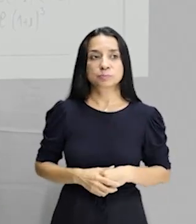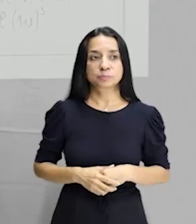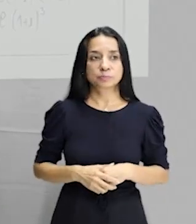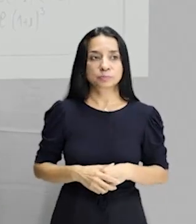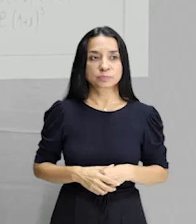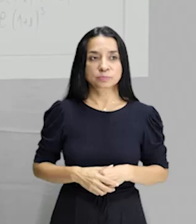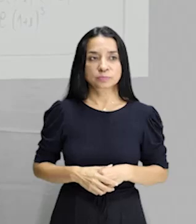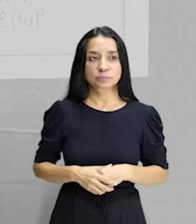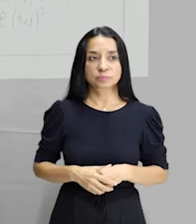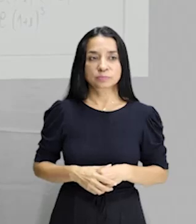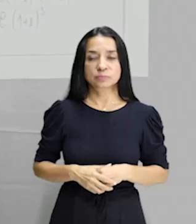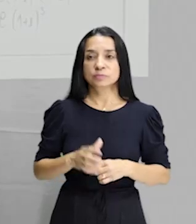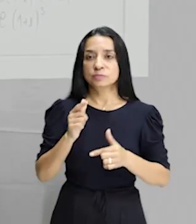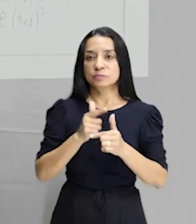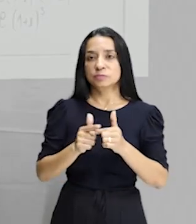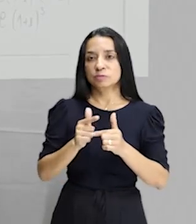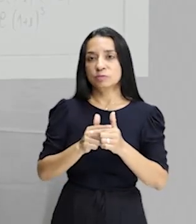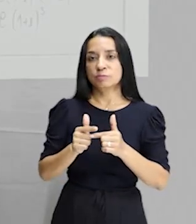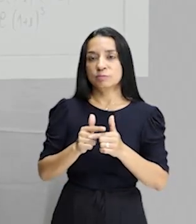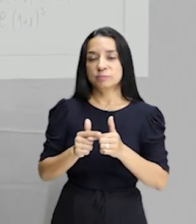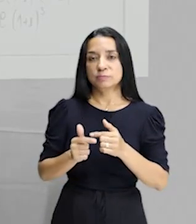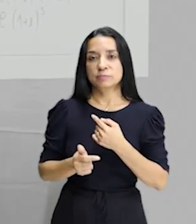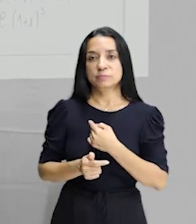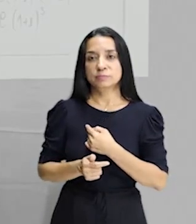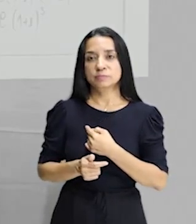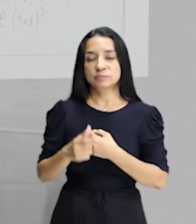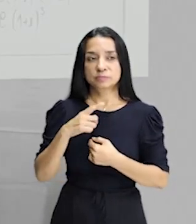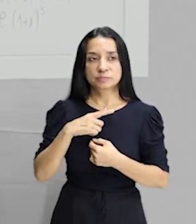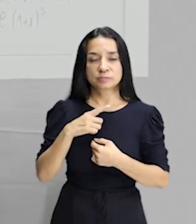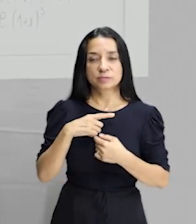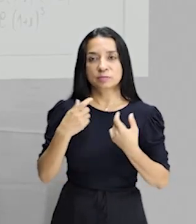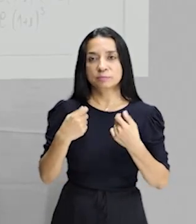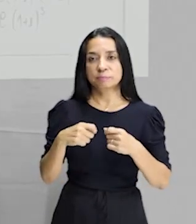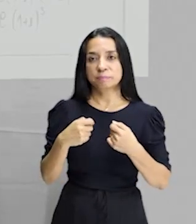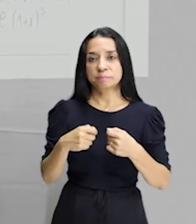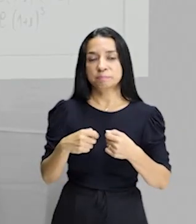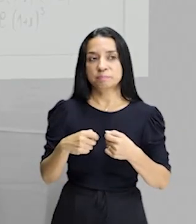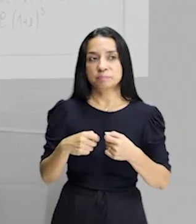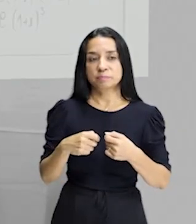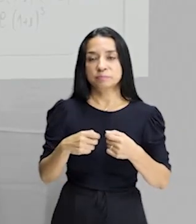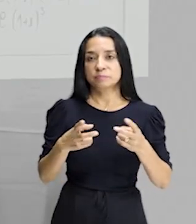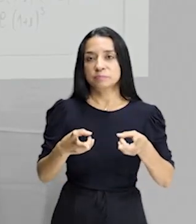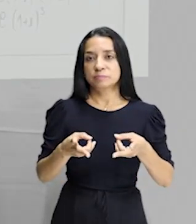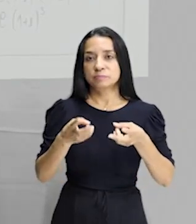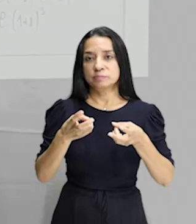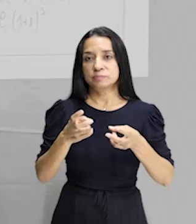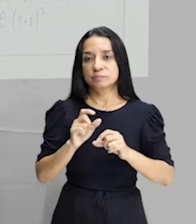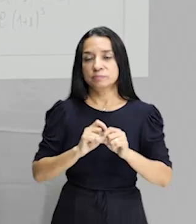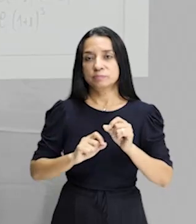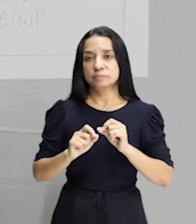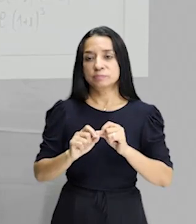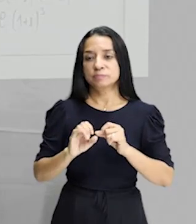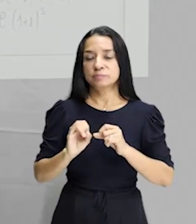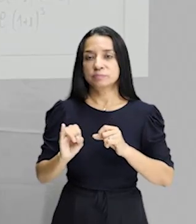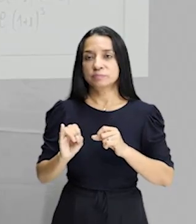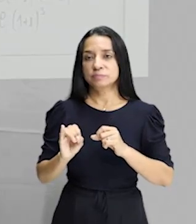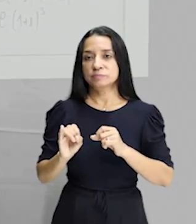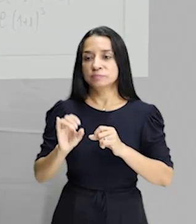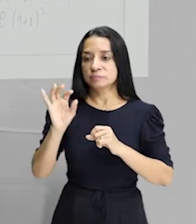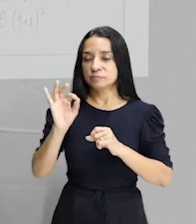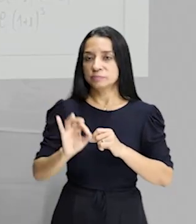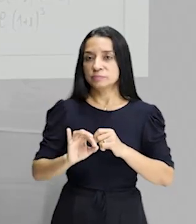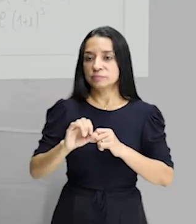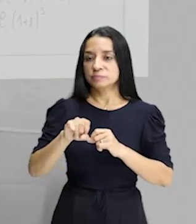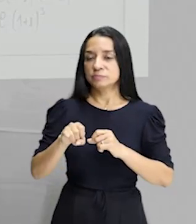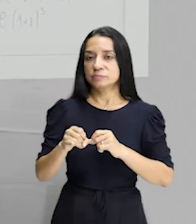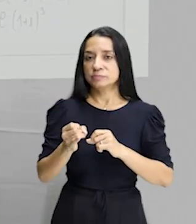só nos problemas a gente tem que Observar se a taxa